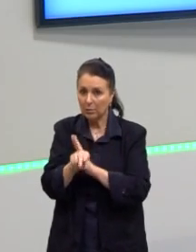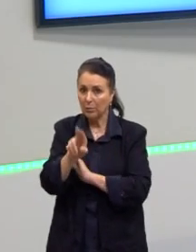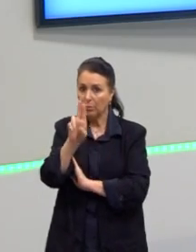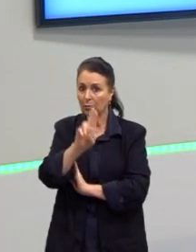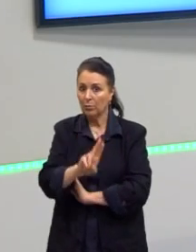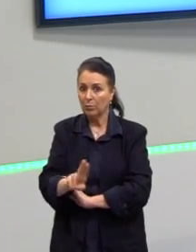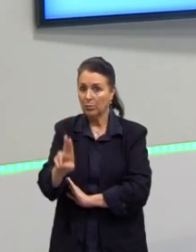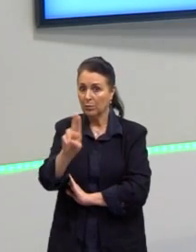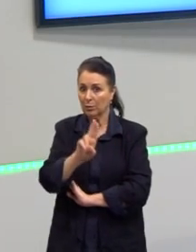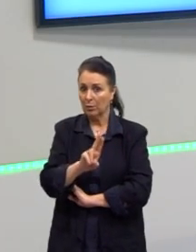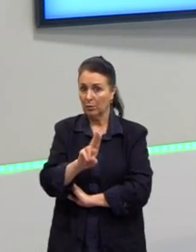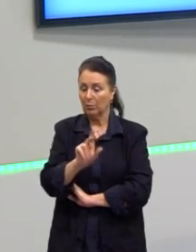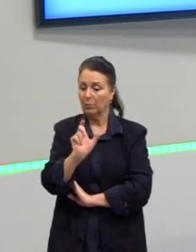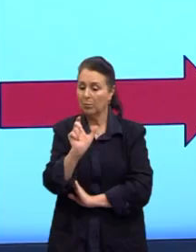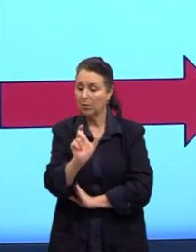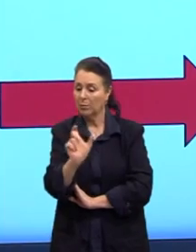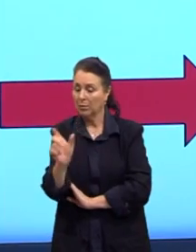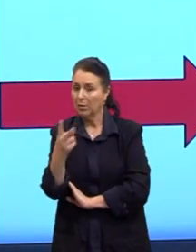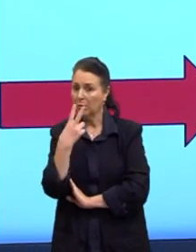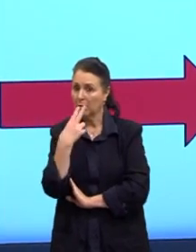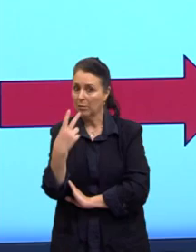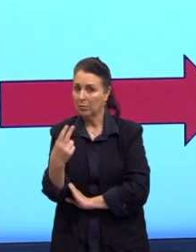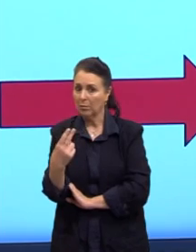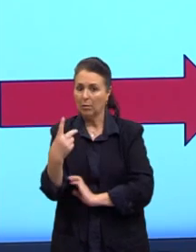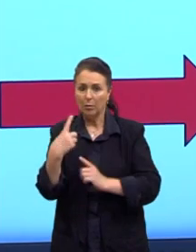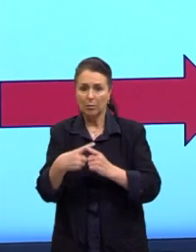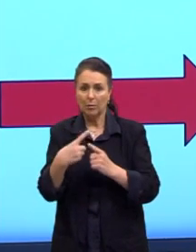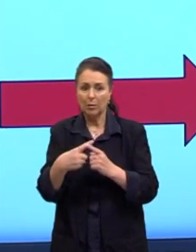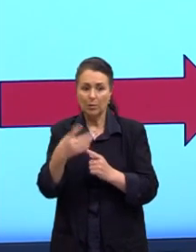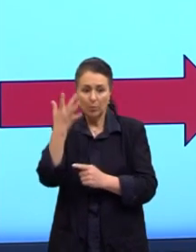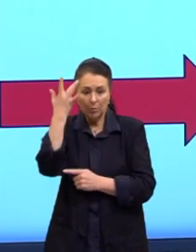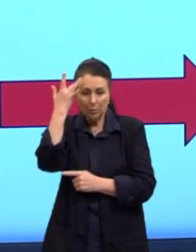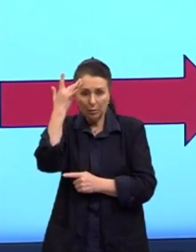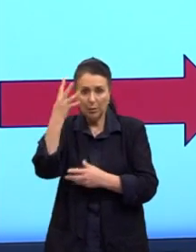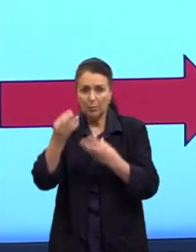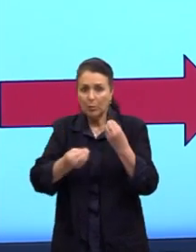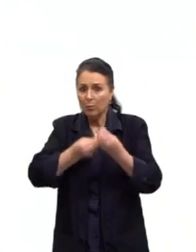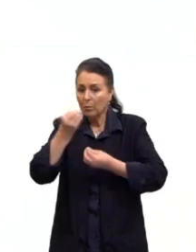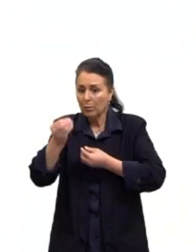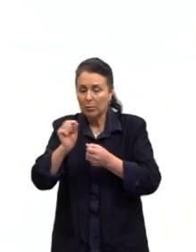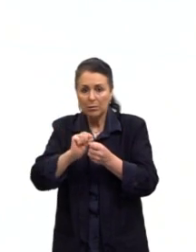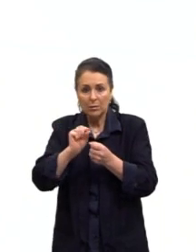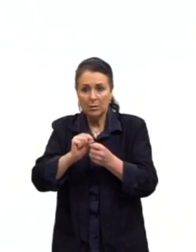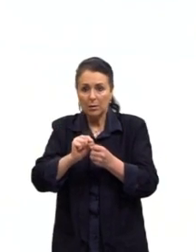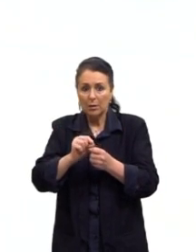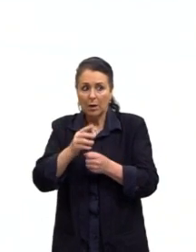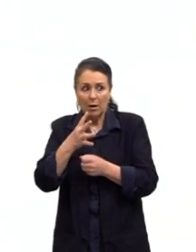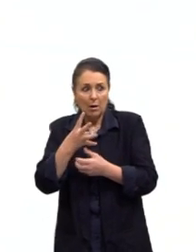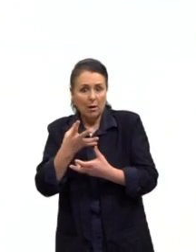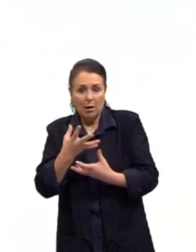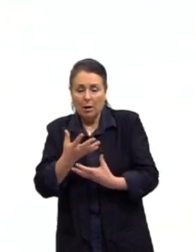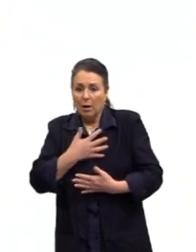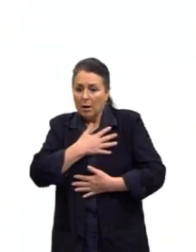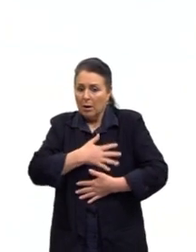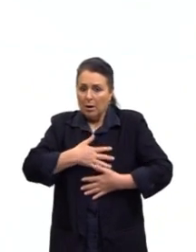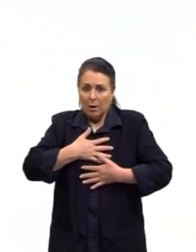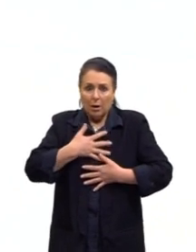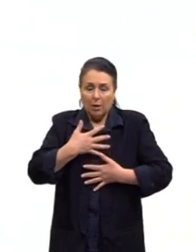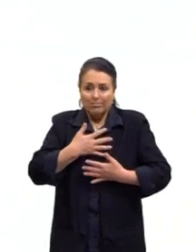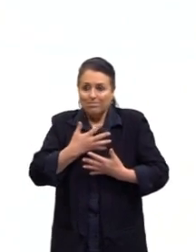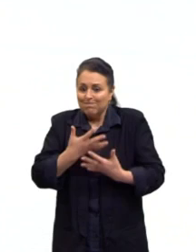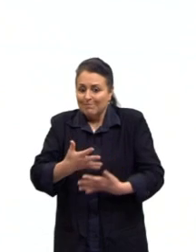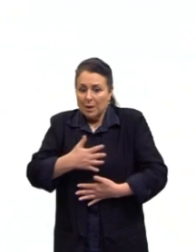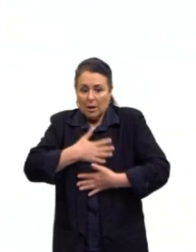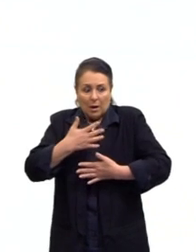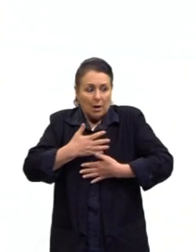porque porque ele desconhece como se usa Olha a cara de pavor dele ali ele tá apavorado ele tá assustado então